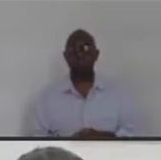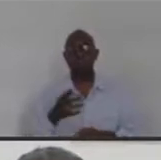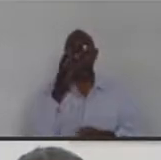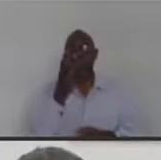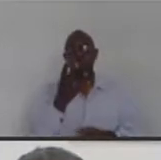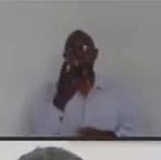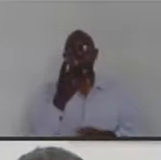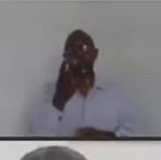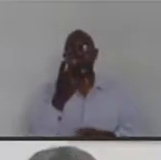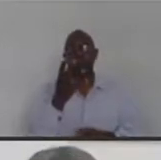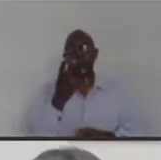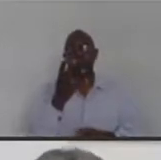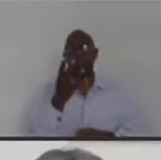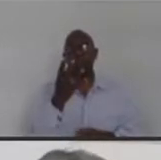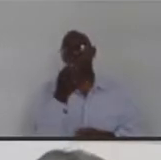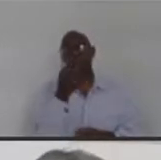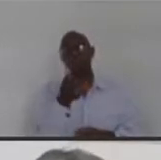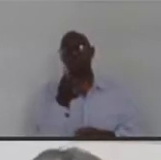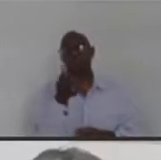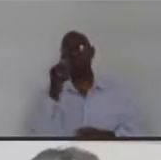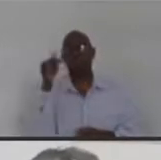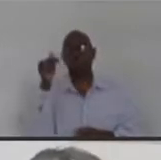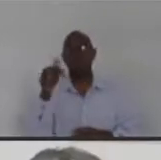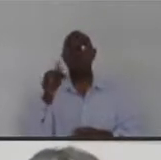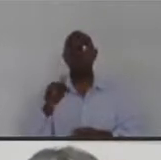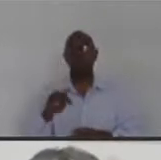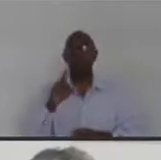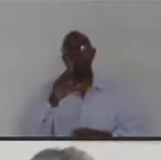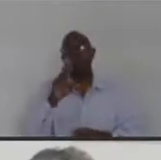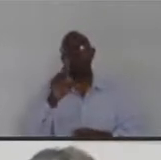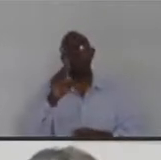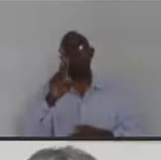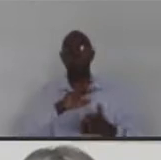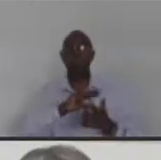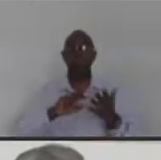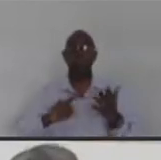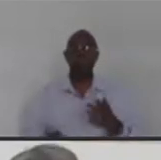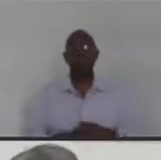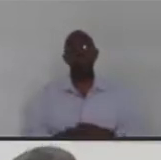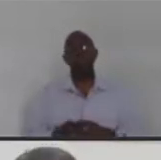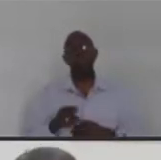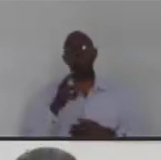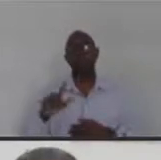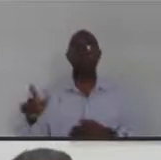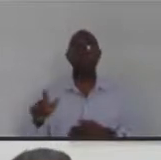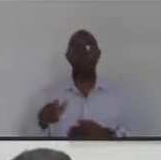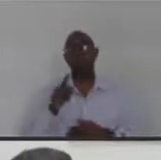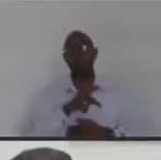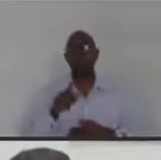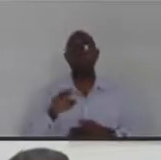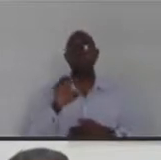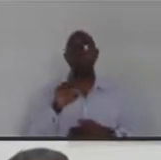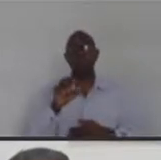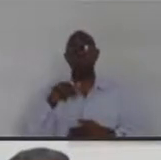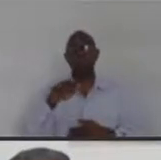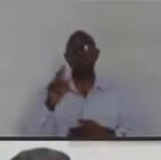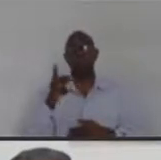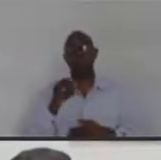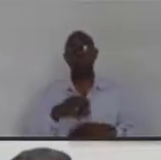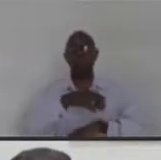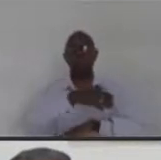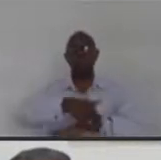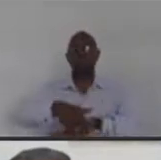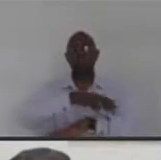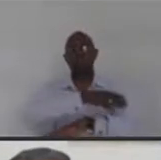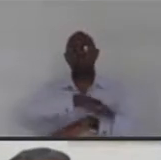4067. Todas o vereador Dudu Lima, diversos, indicação 4068. Professor Edinho, redutor de velocidade,